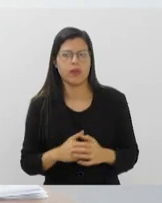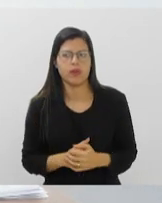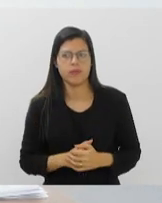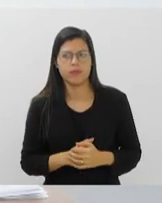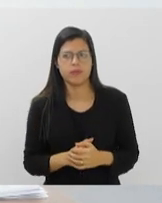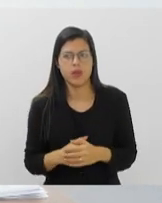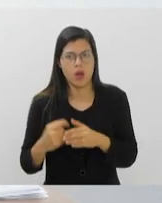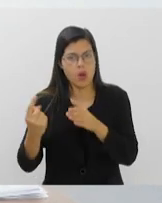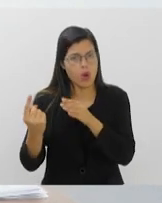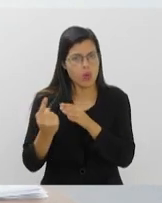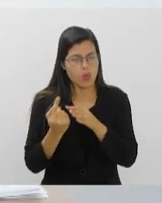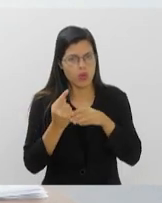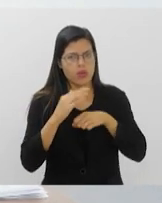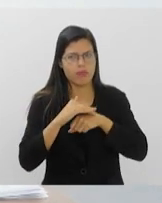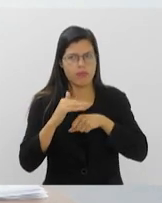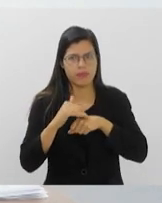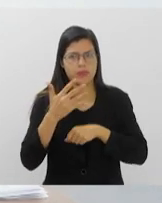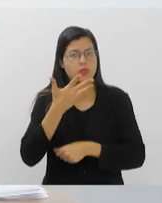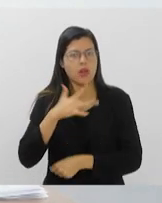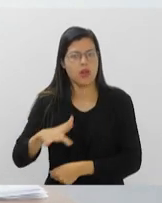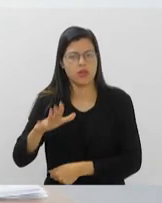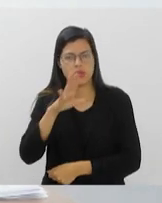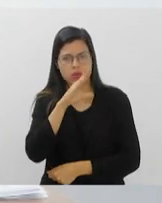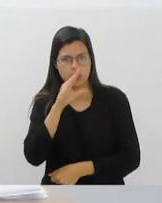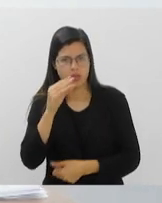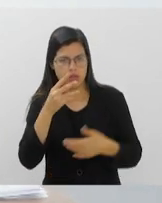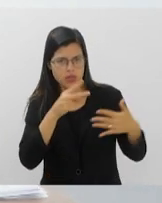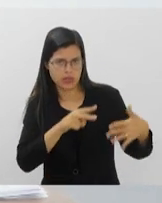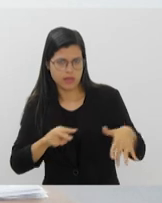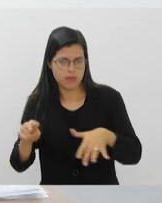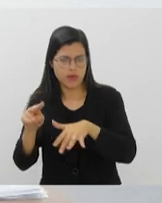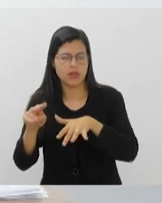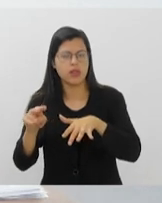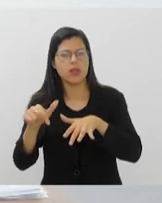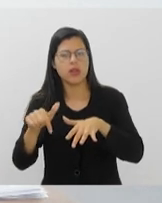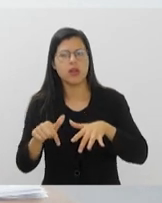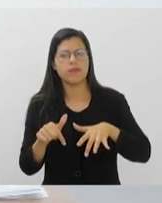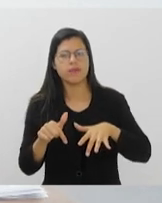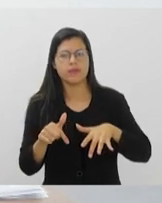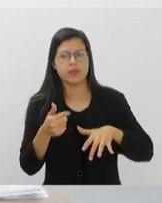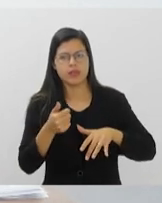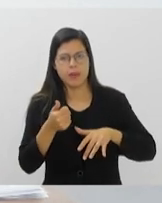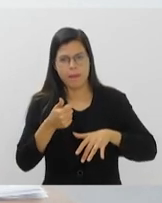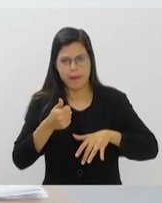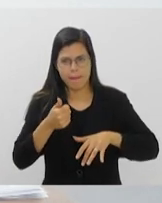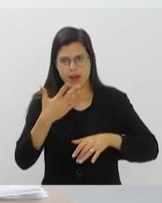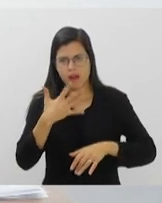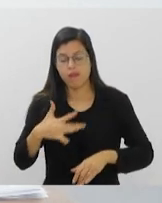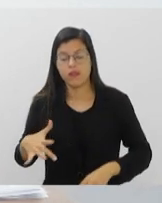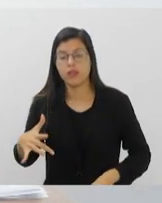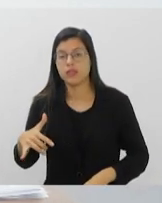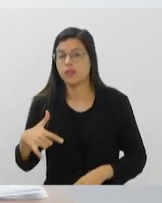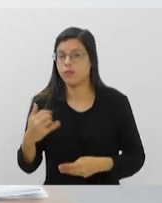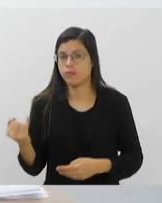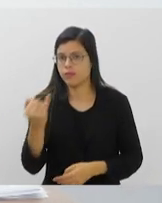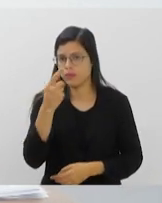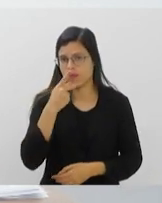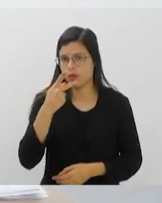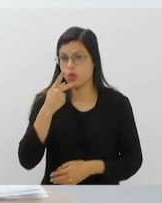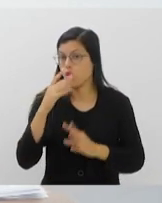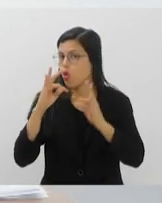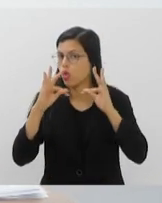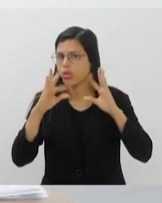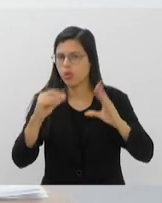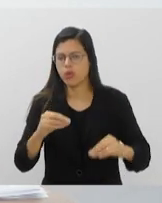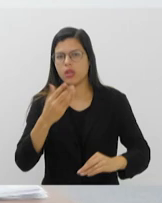acolhimento de crianças e adolescentes na semana da primeira infância né E aí é importante a gente destacar que toda criança e adolescente tem